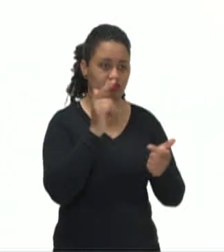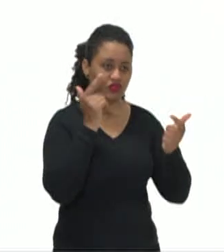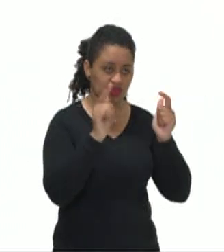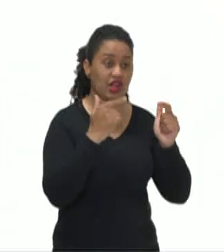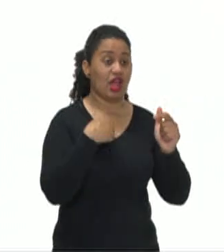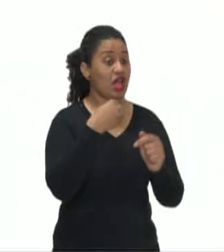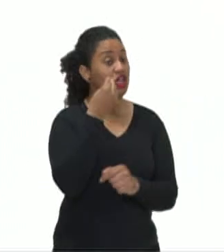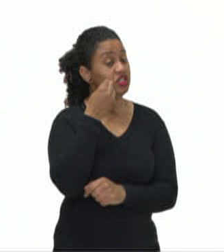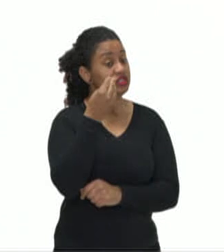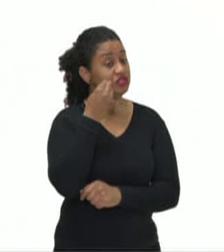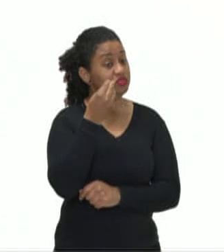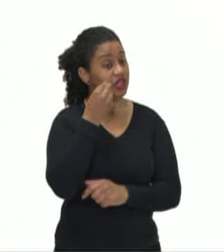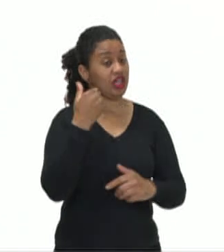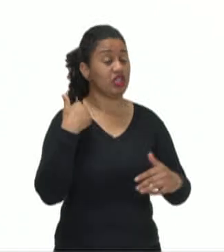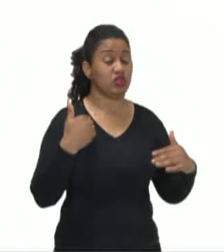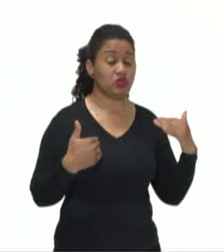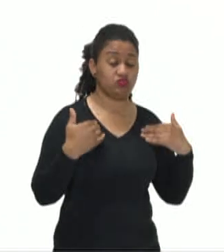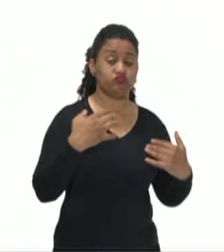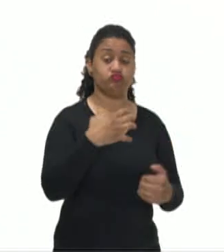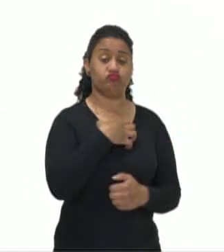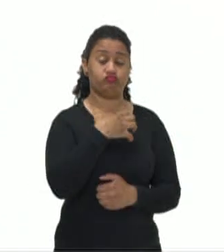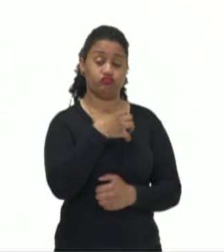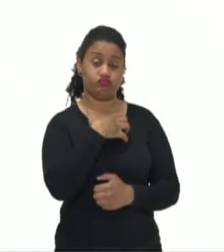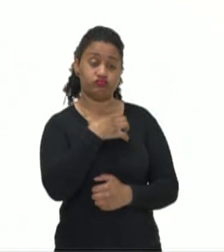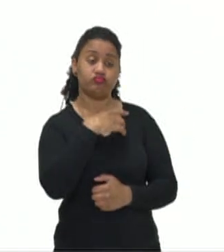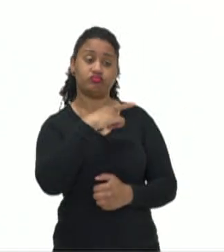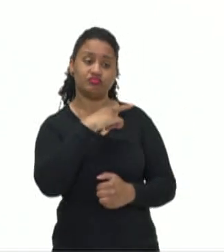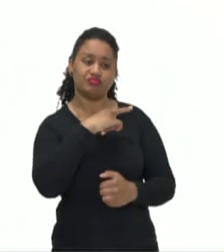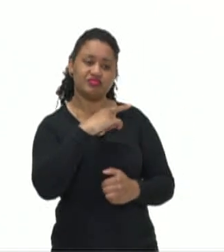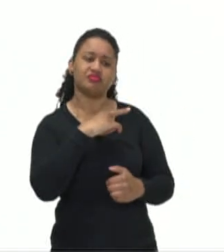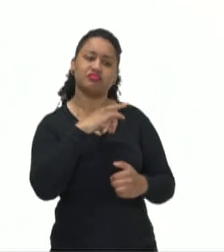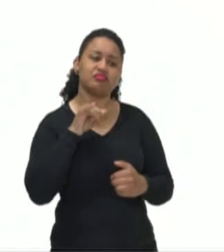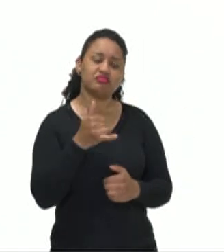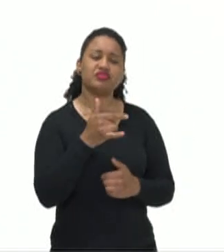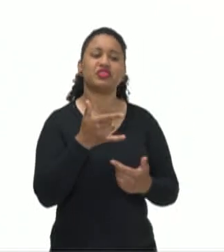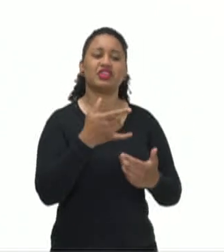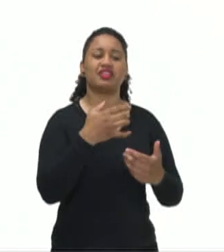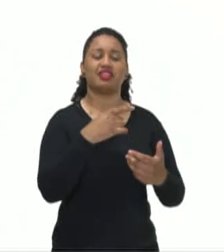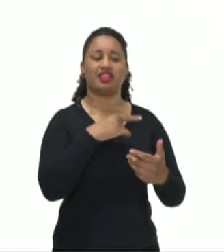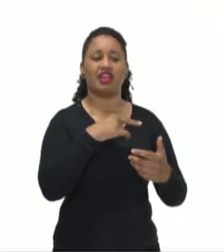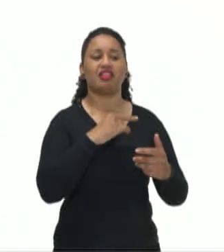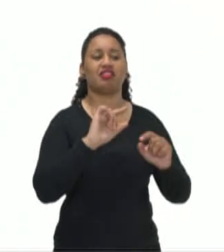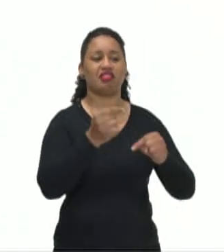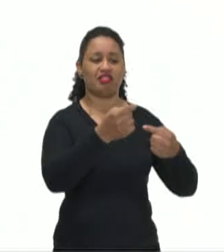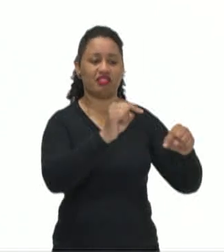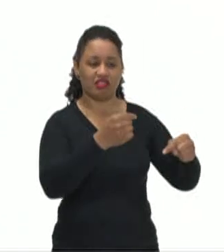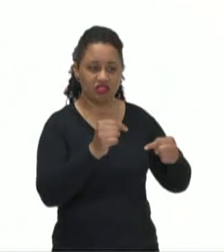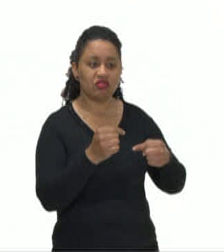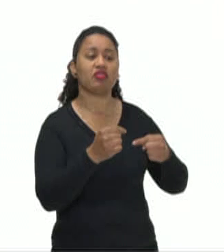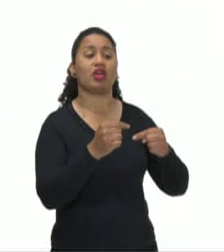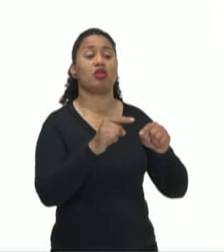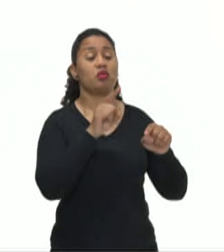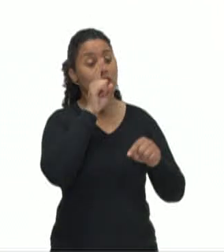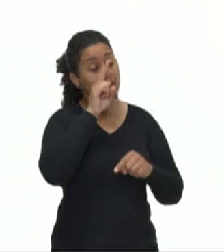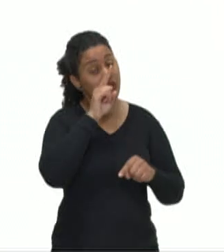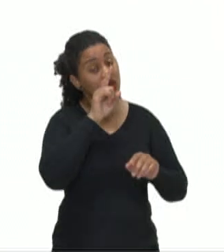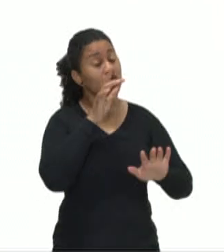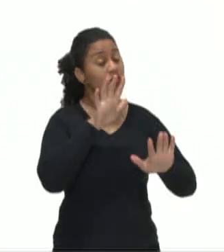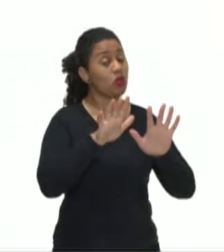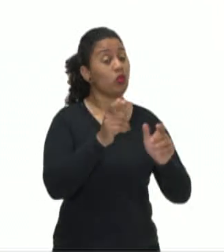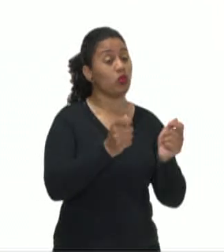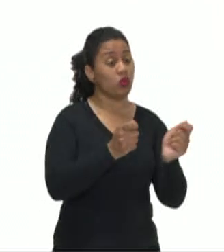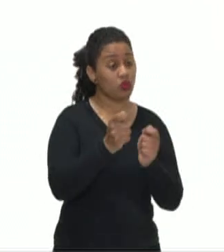às experiências físicas e sensoriais recreativas que envolvem desafio, riscos